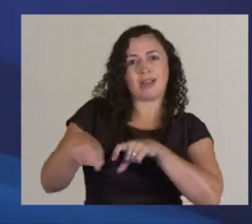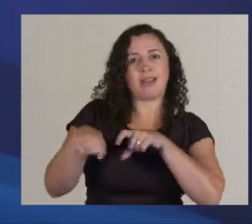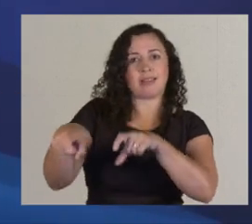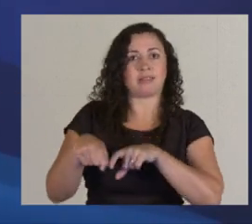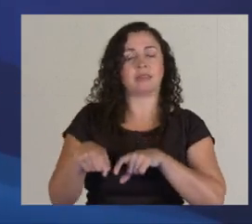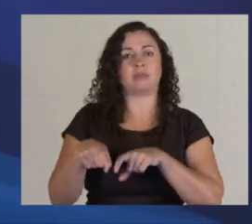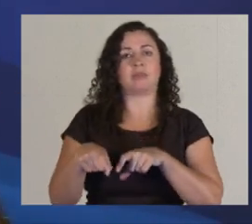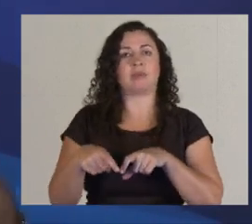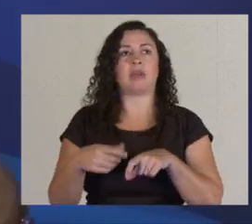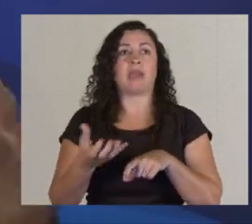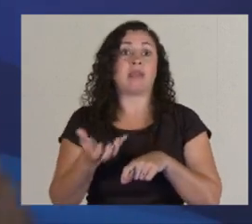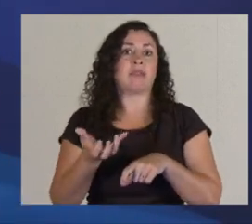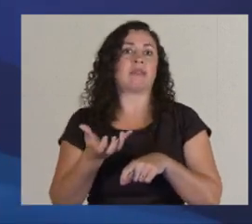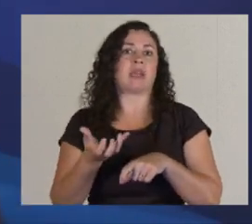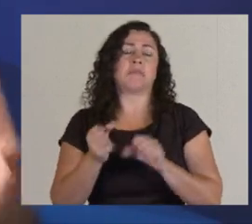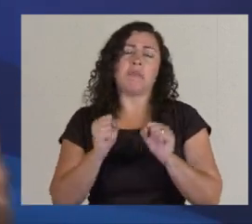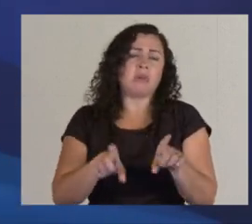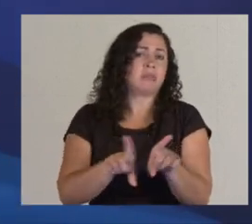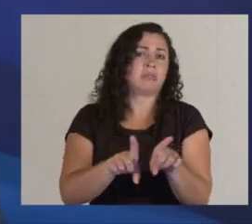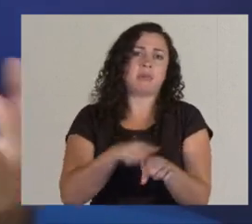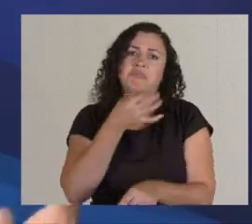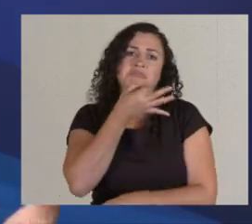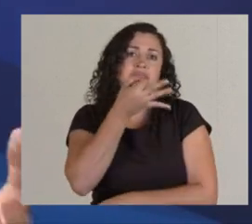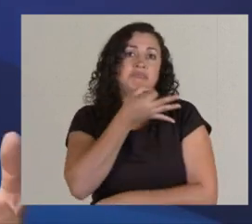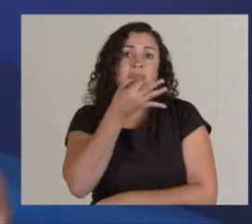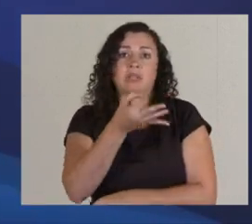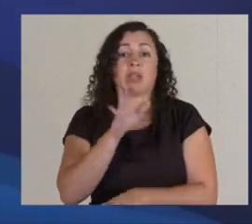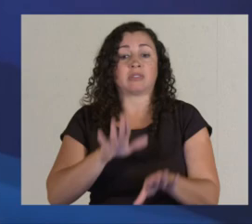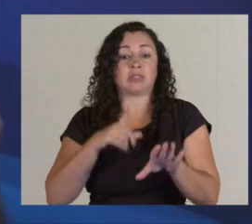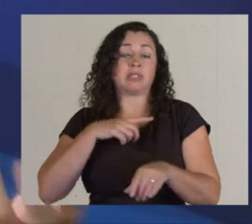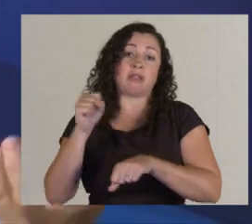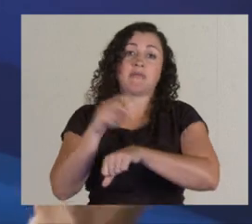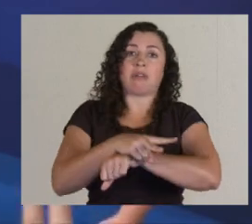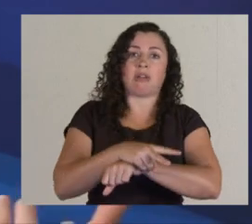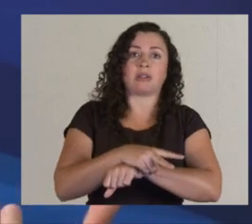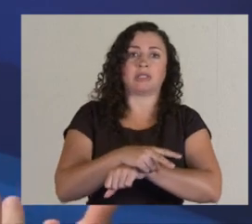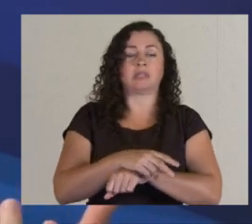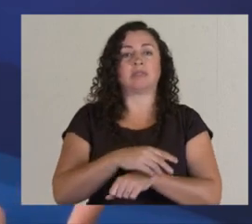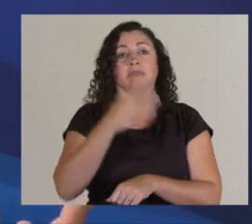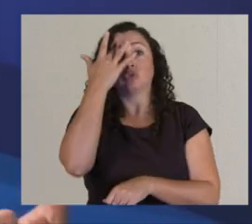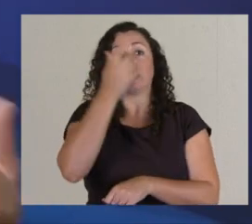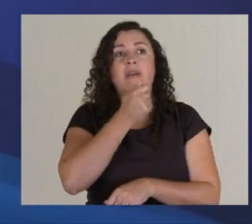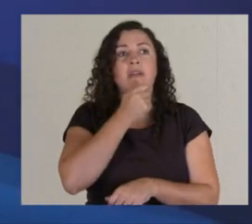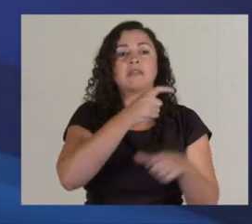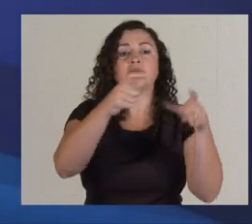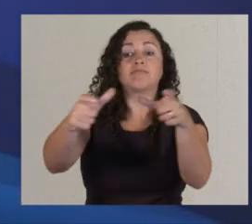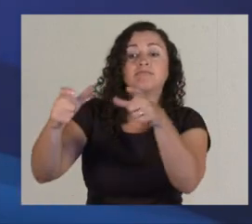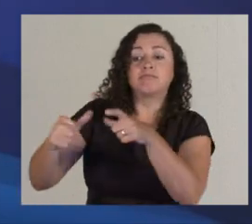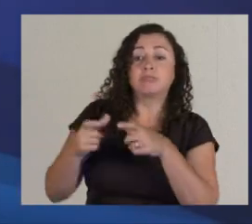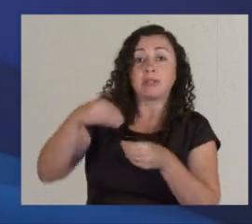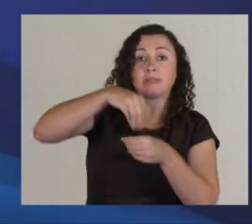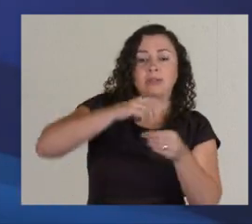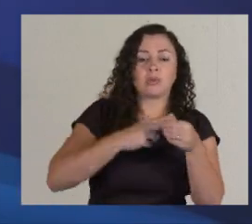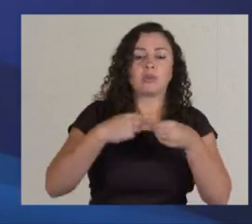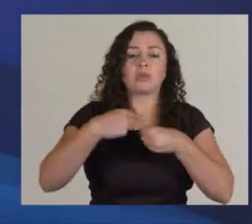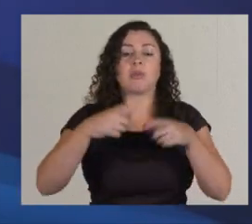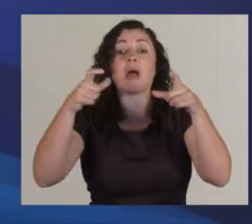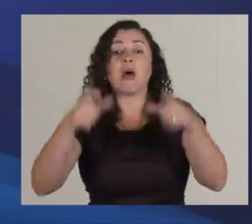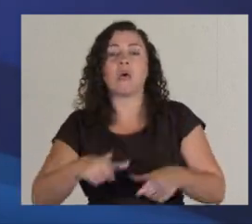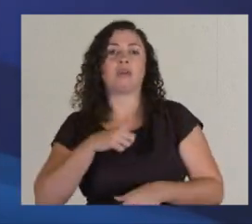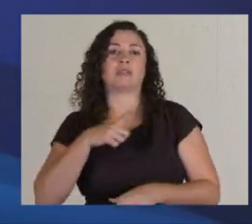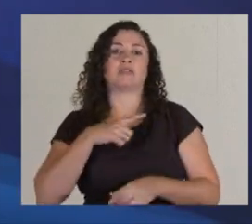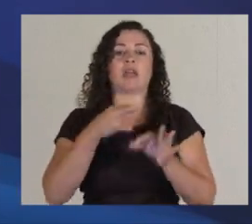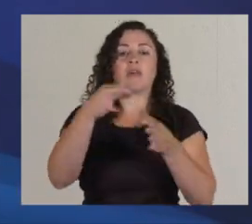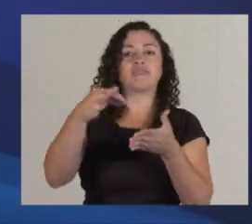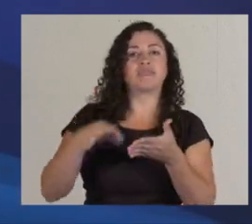alto desempenho, né? Nós estamos abertos a receber. Sem saber as demandas das unidades, nós não sabemos exatamente onde é que